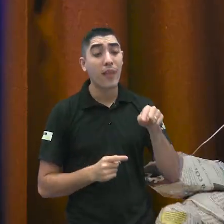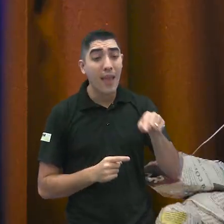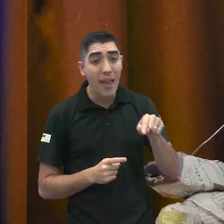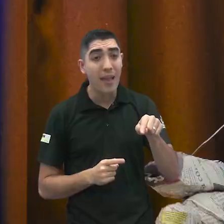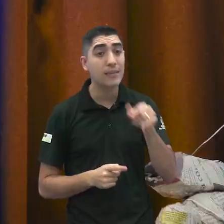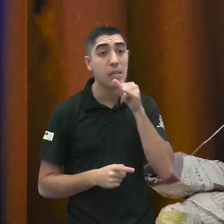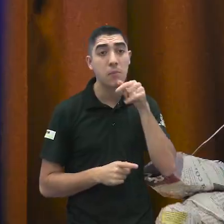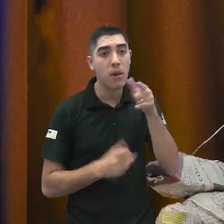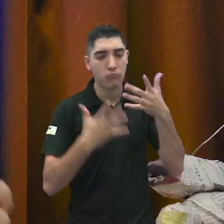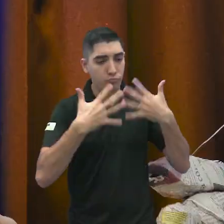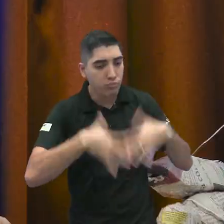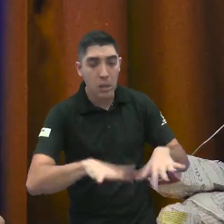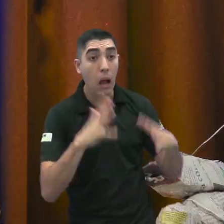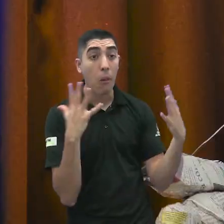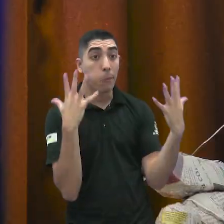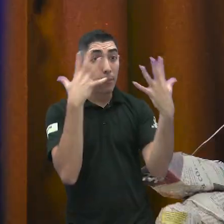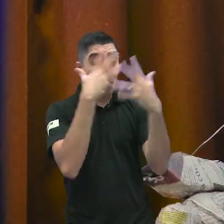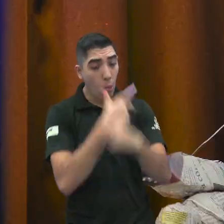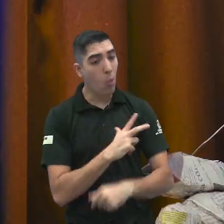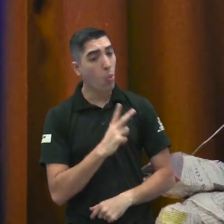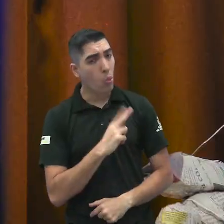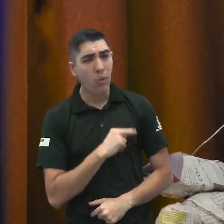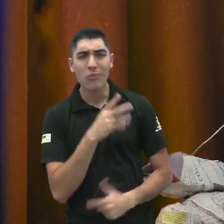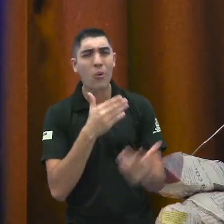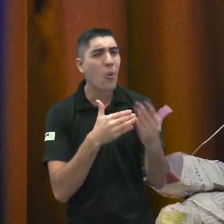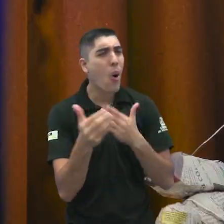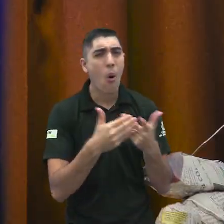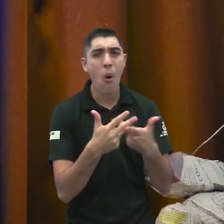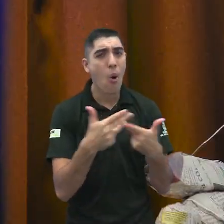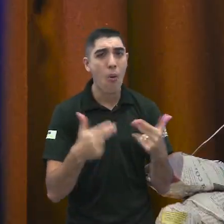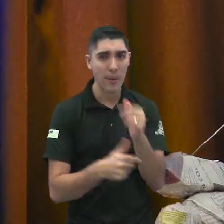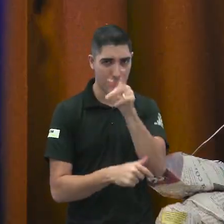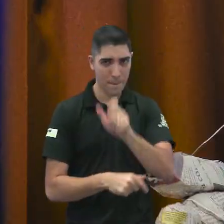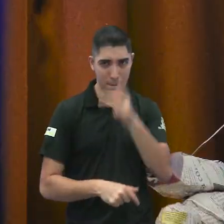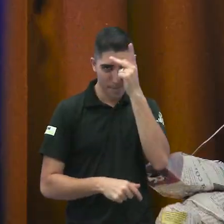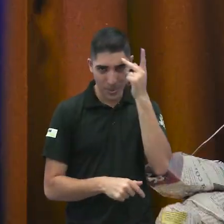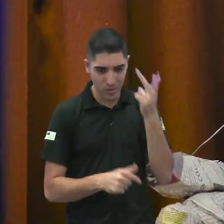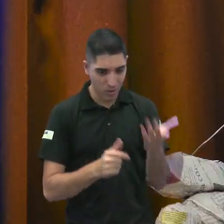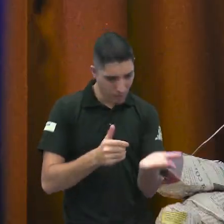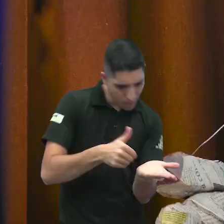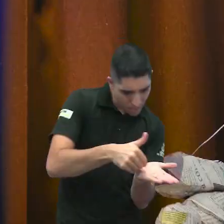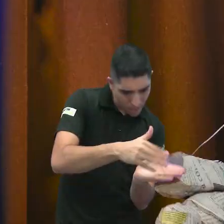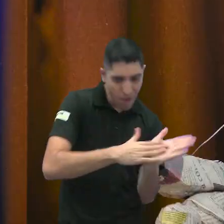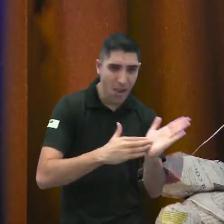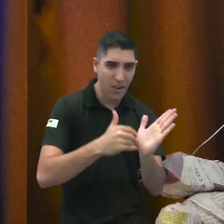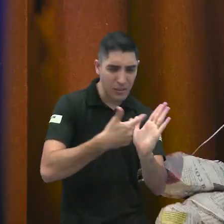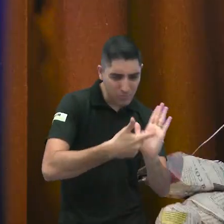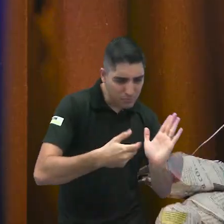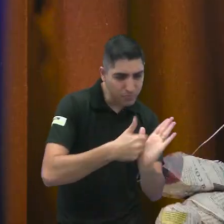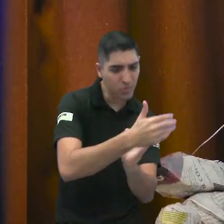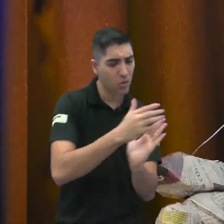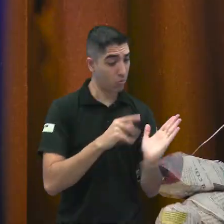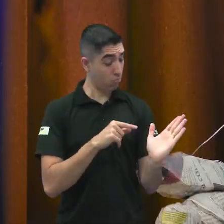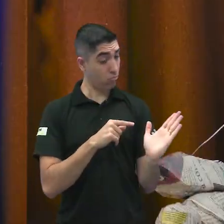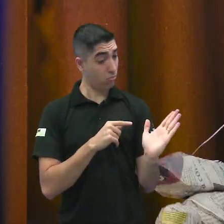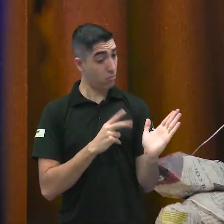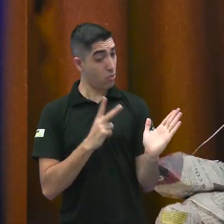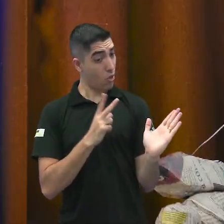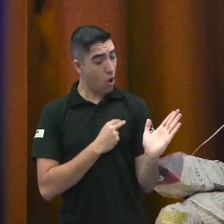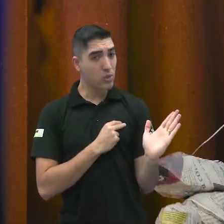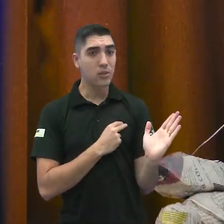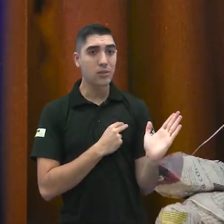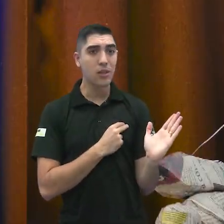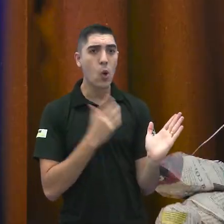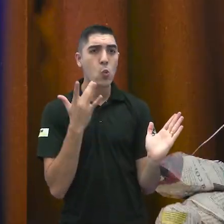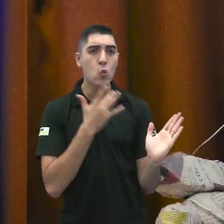Ele é muito fluido, tudo que você faz é bonito. Qualquer traço que o meu paciente emita lá no papel, ele já fala,